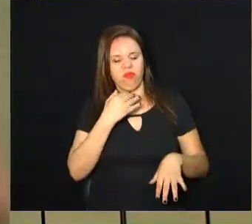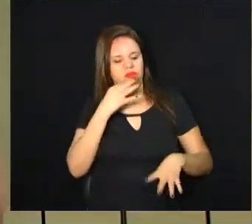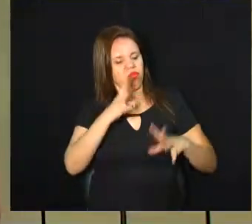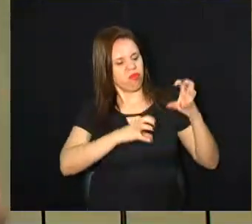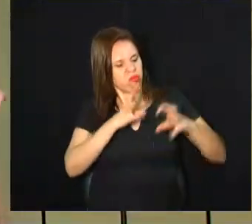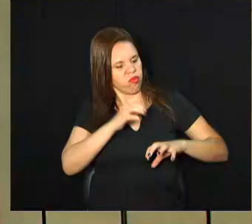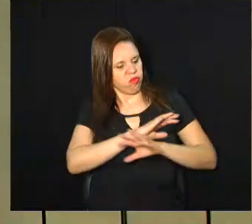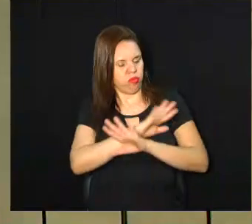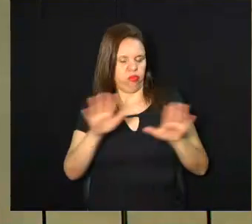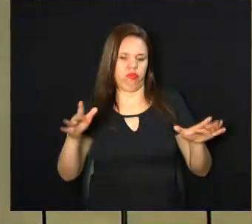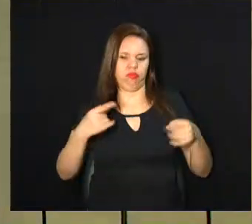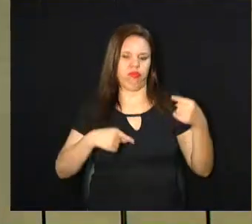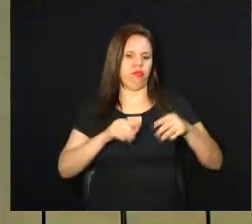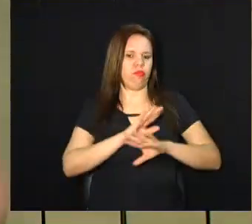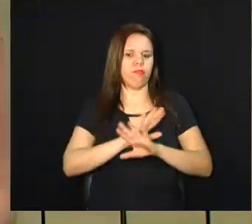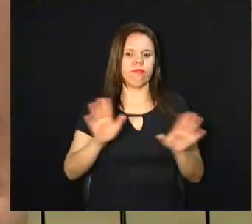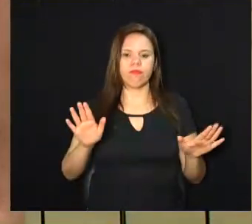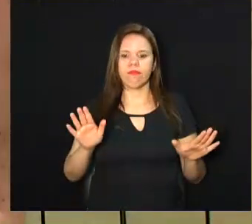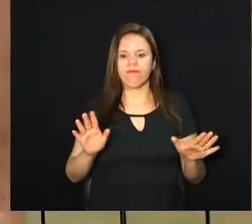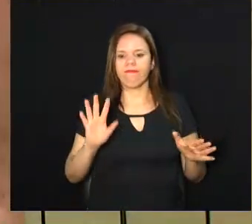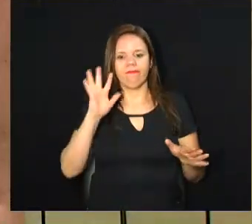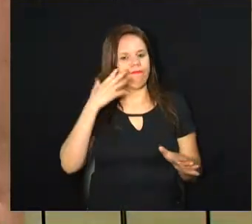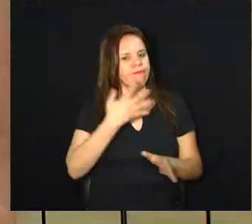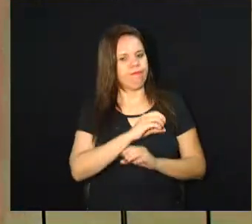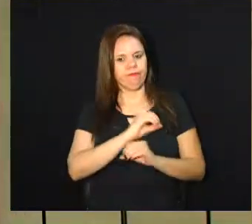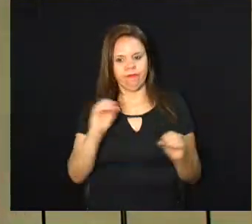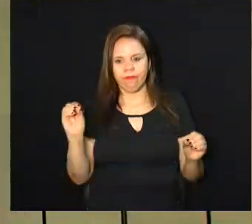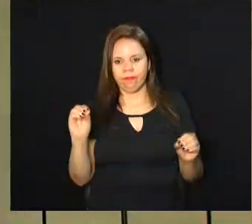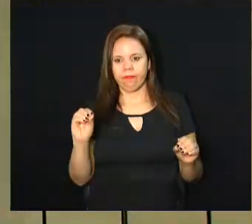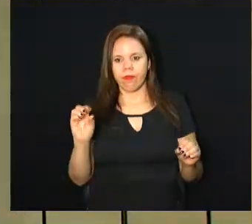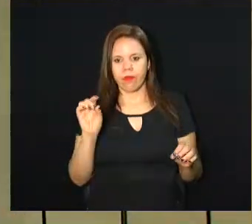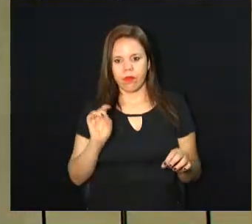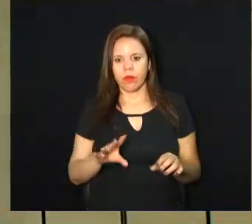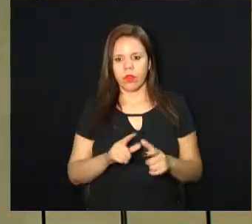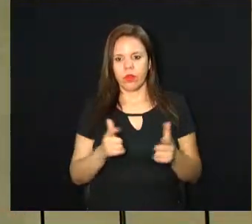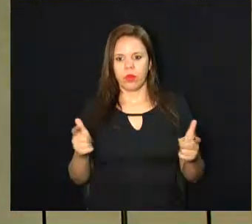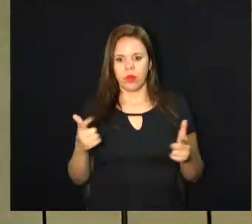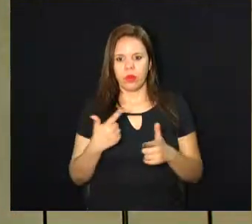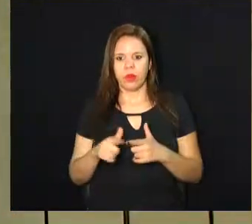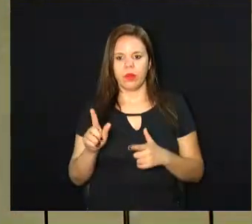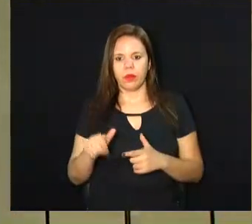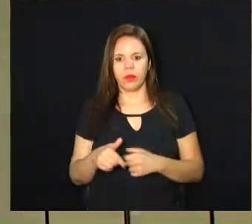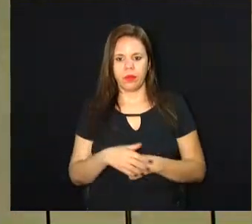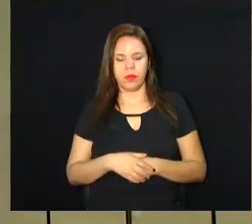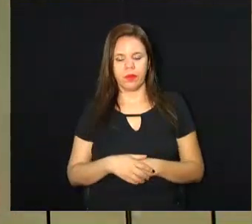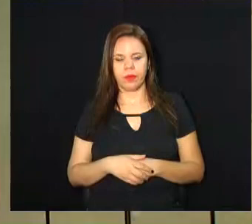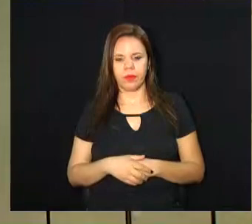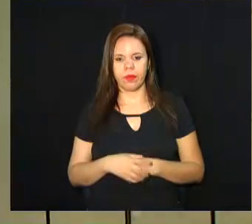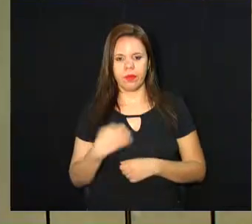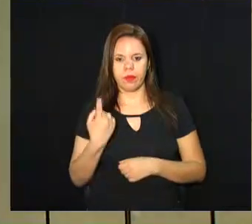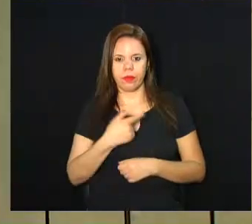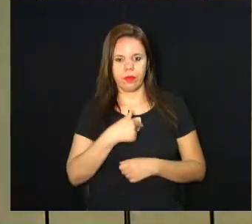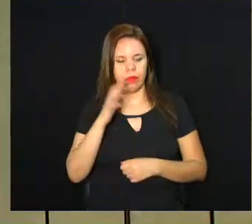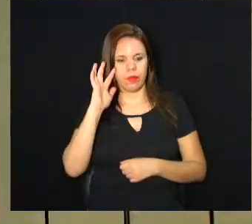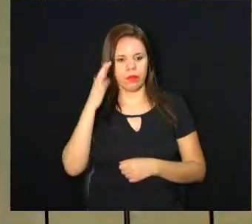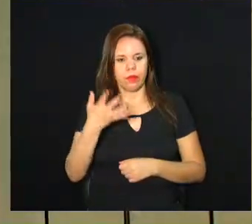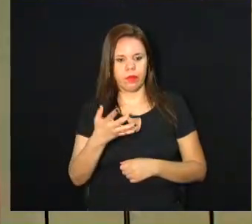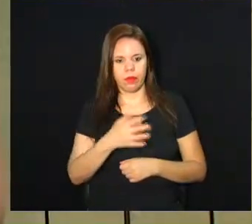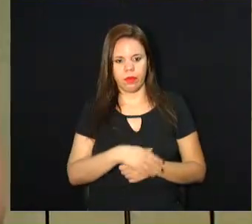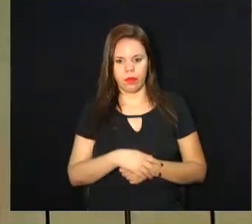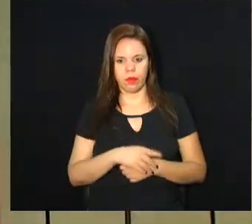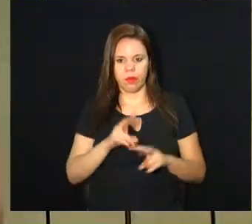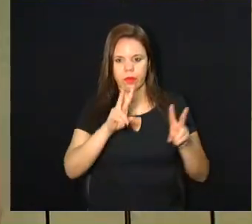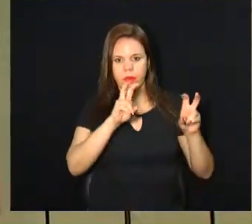não adianta discutir. Isso a gente não vai resolver. A gente vai só aumentar este problema. Para a gente resolver